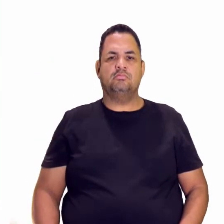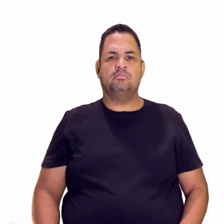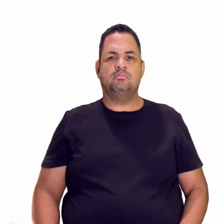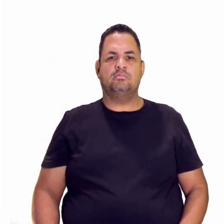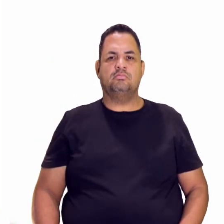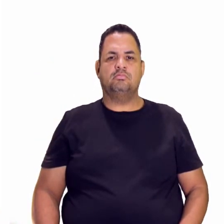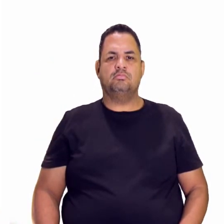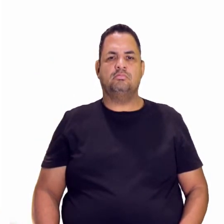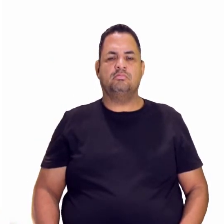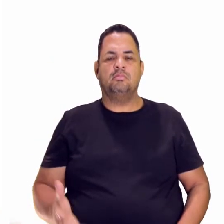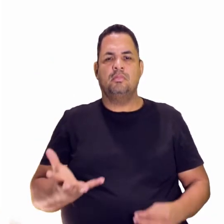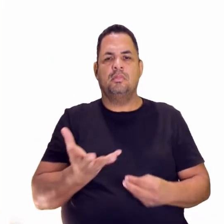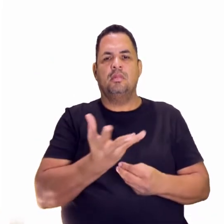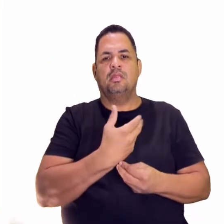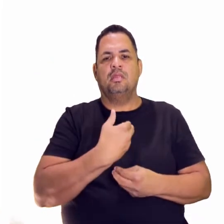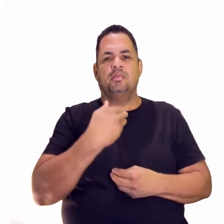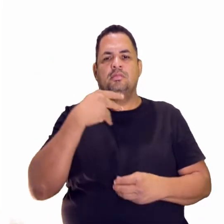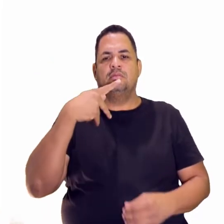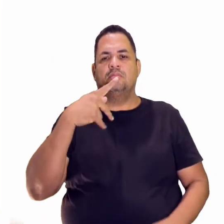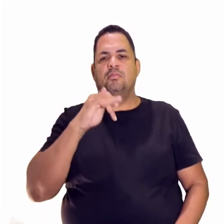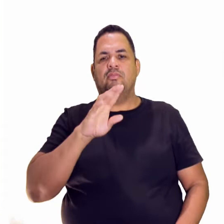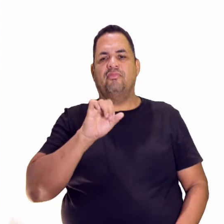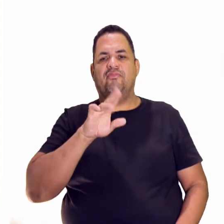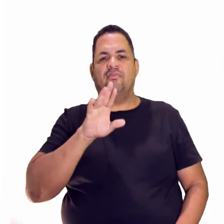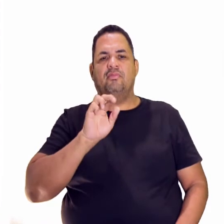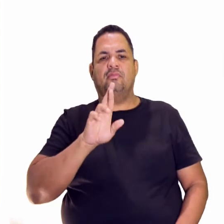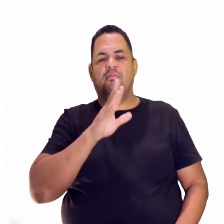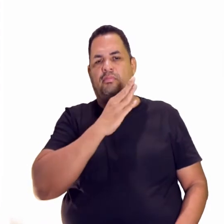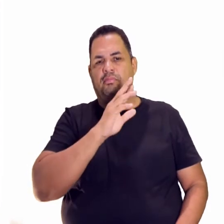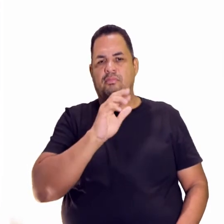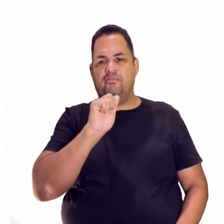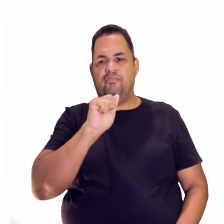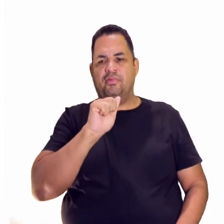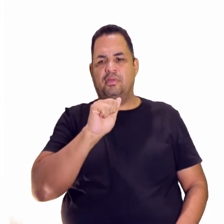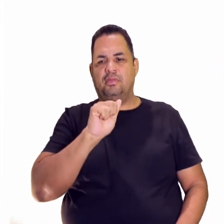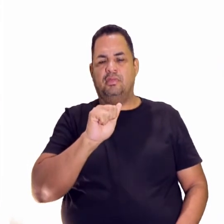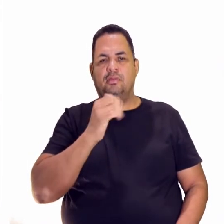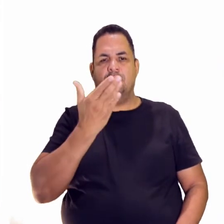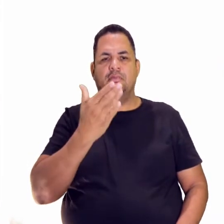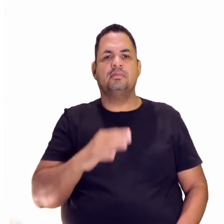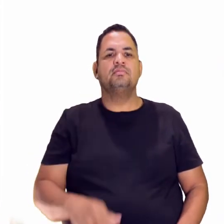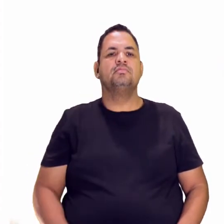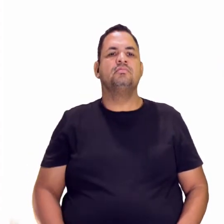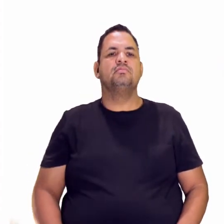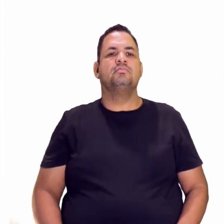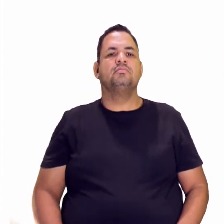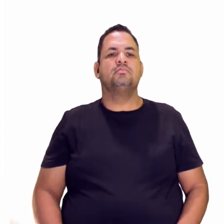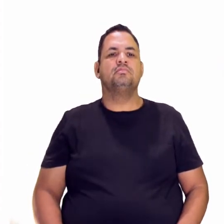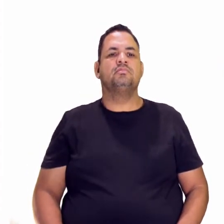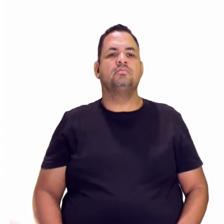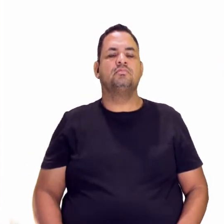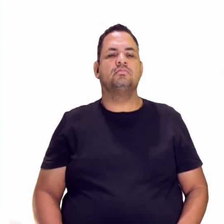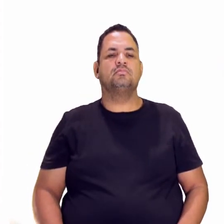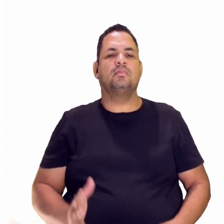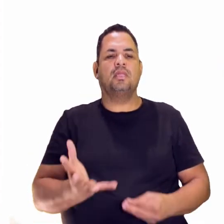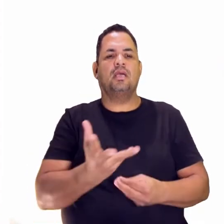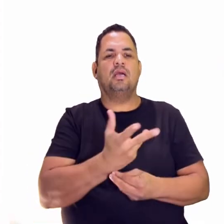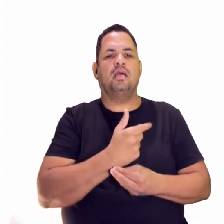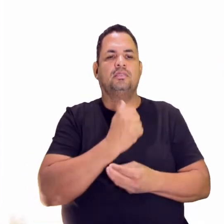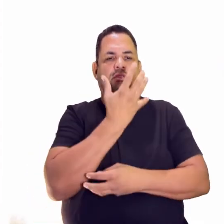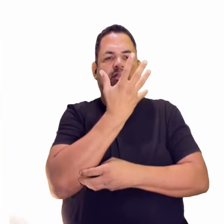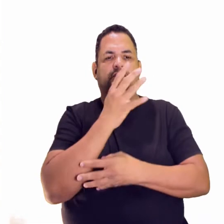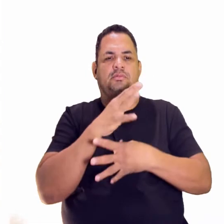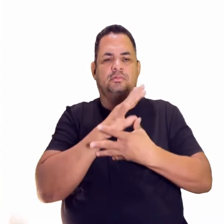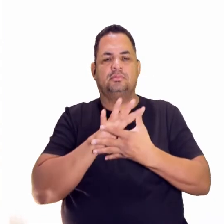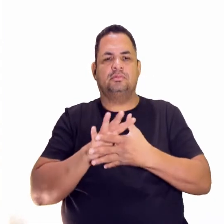arte povera. Land art é um termo em inglês, né? Land é terra, então a arte da terra, e